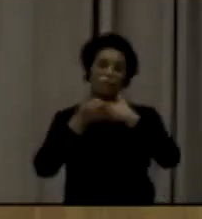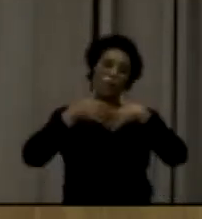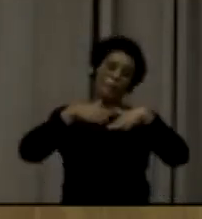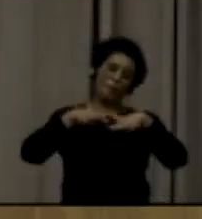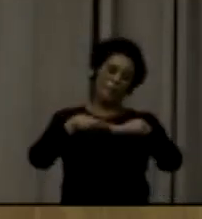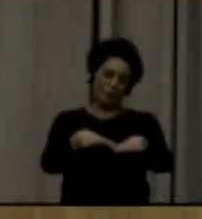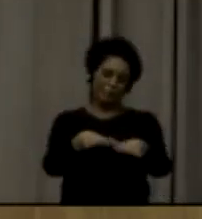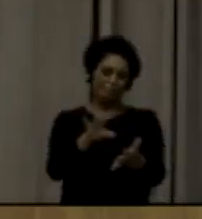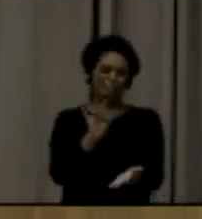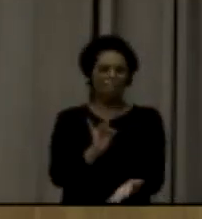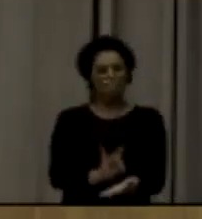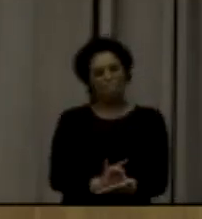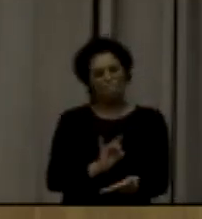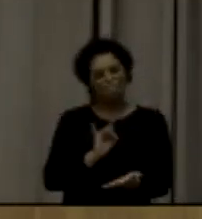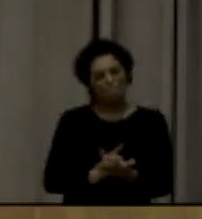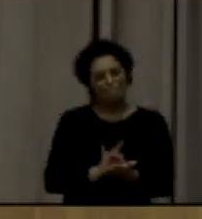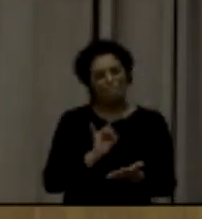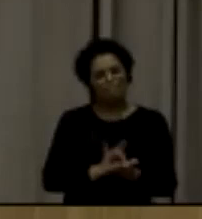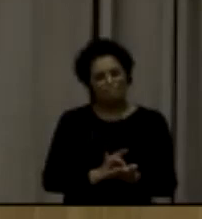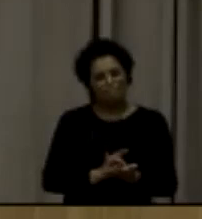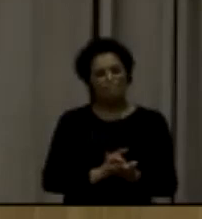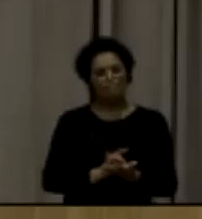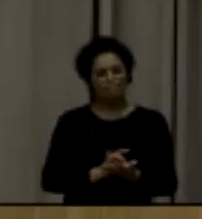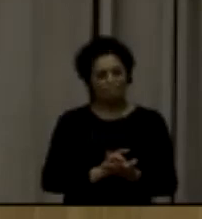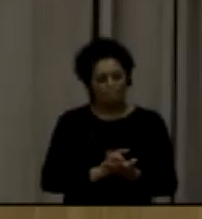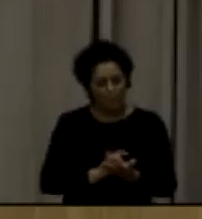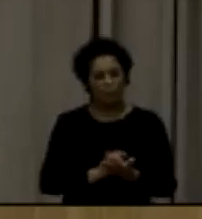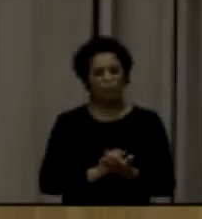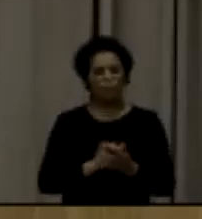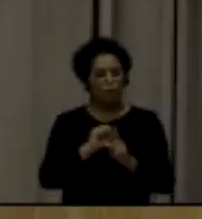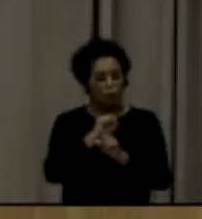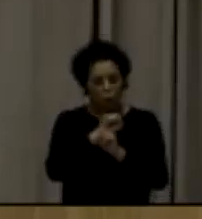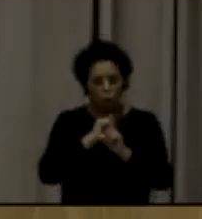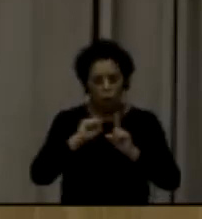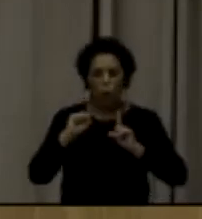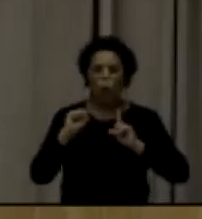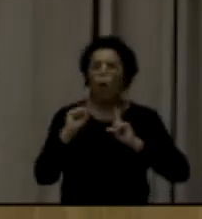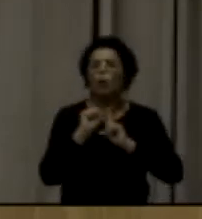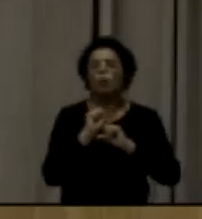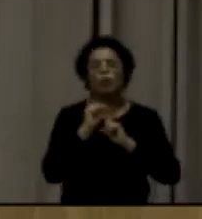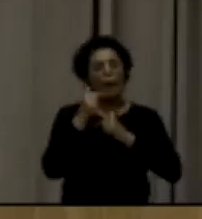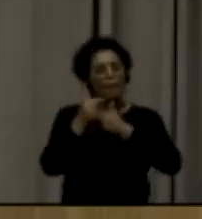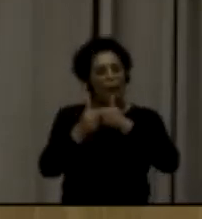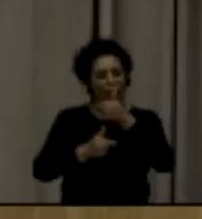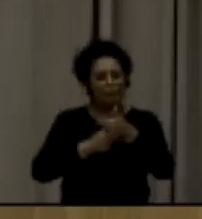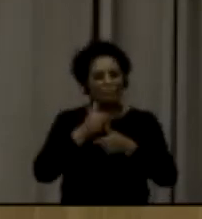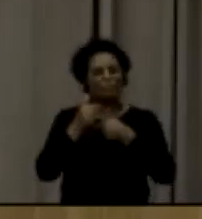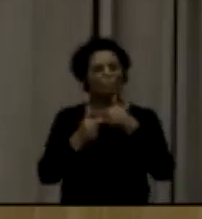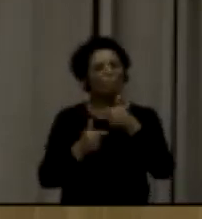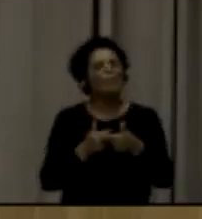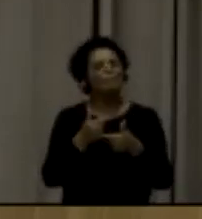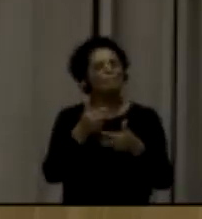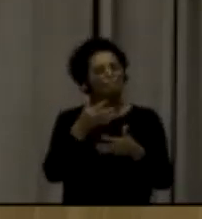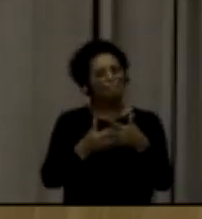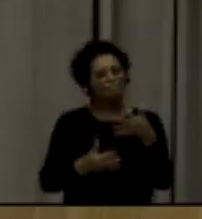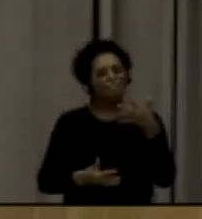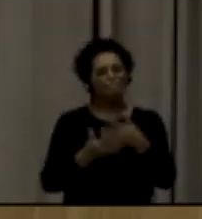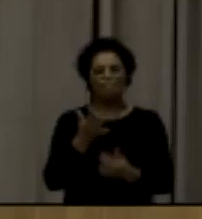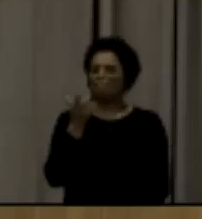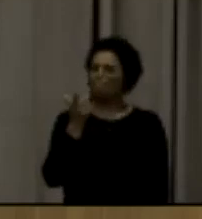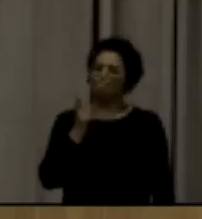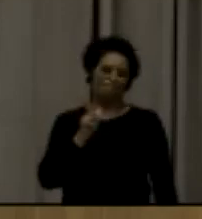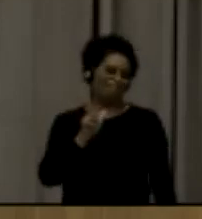verdade, a IOMA, a obra social, colapsou, porque não